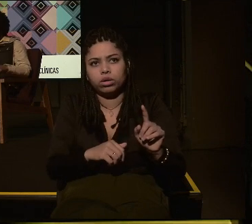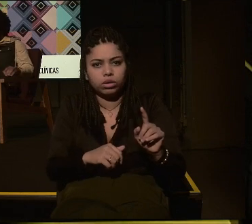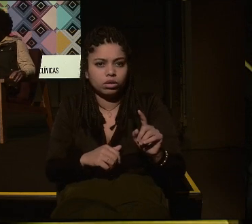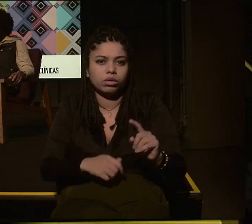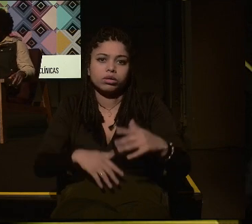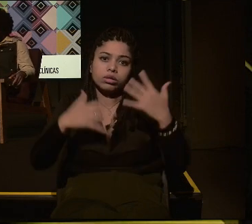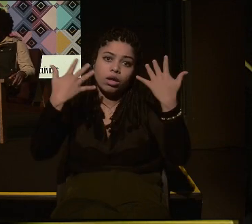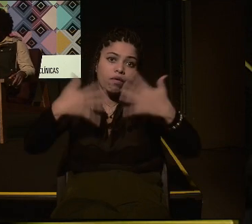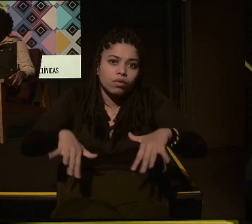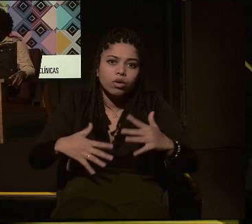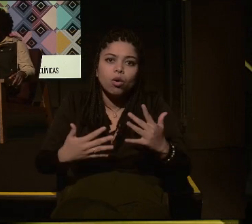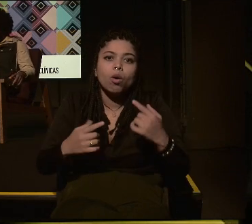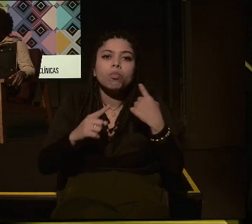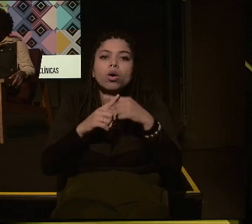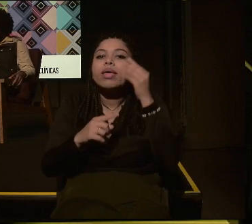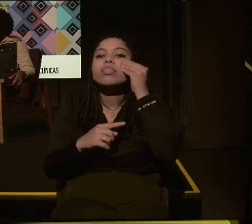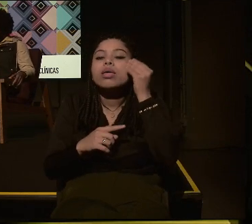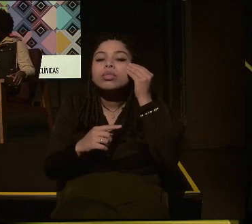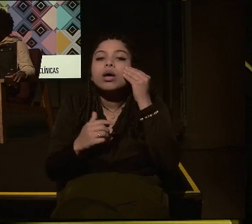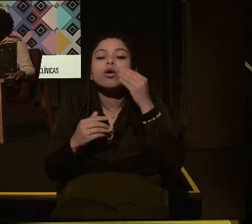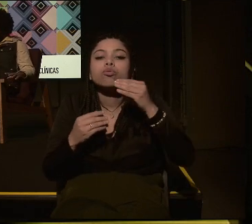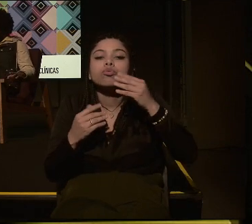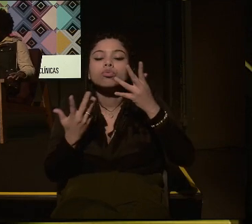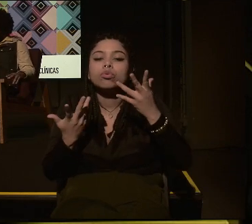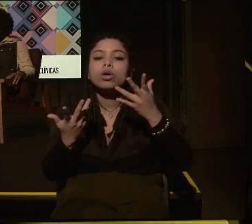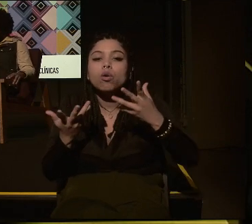para poder racializar esse campo